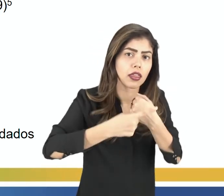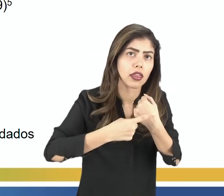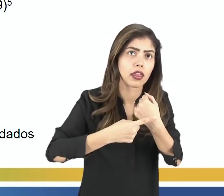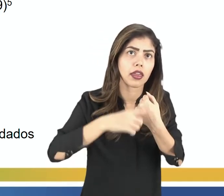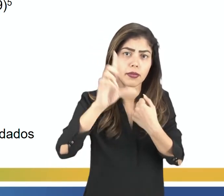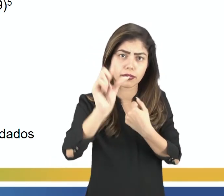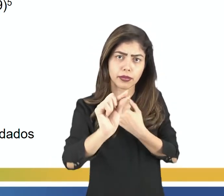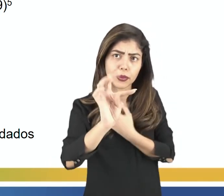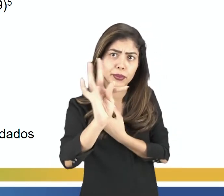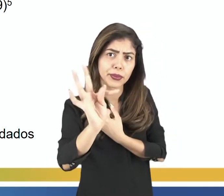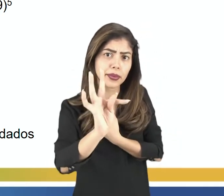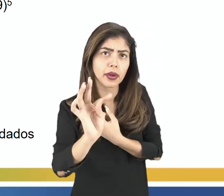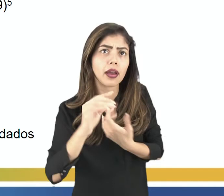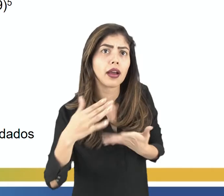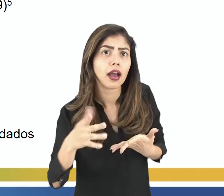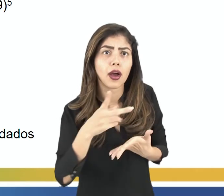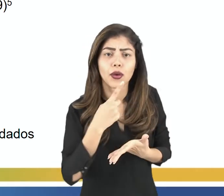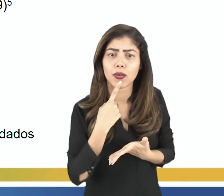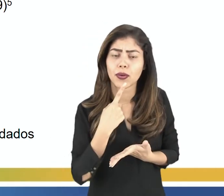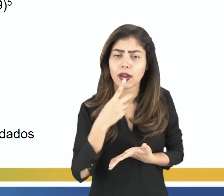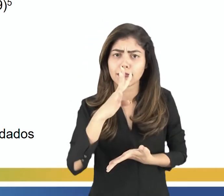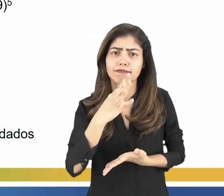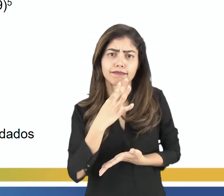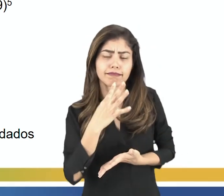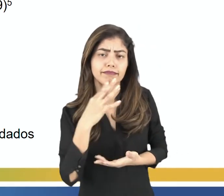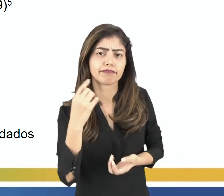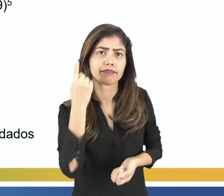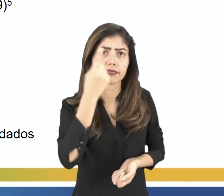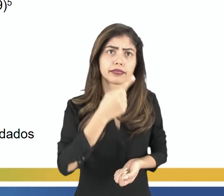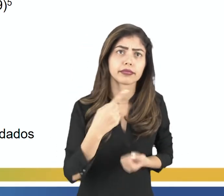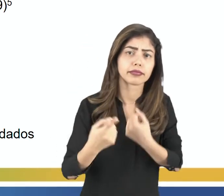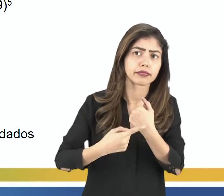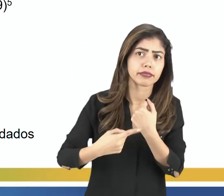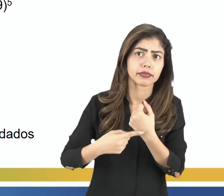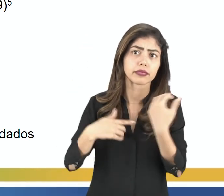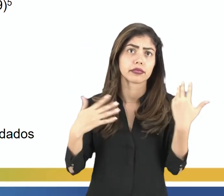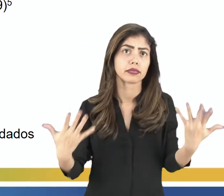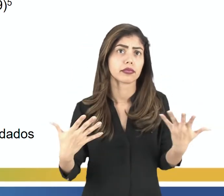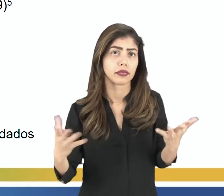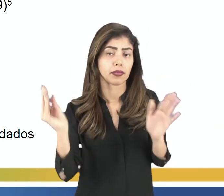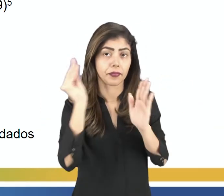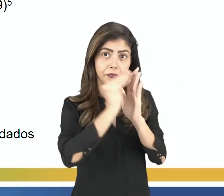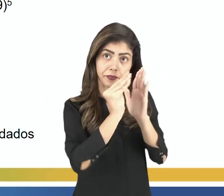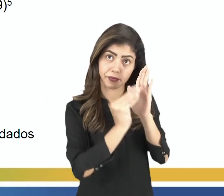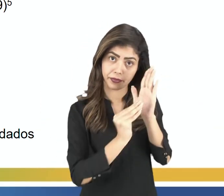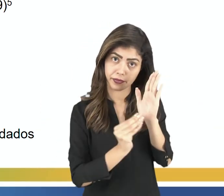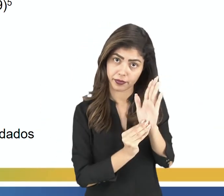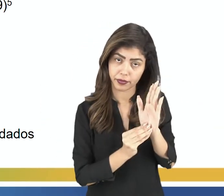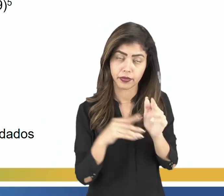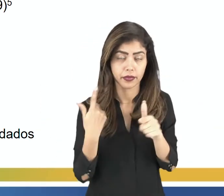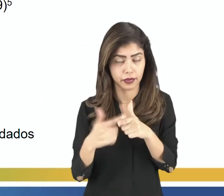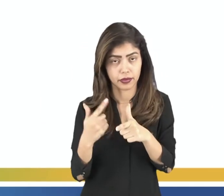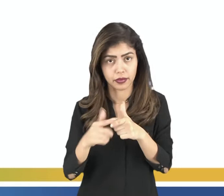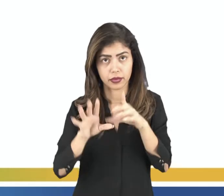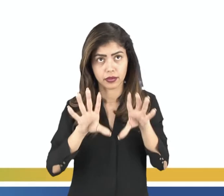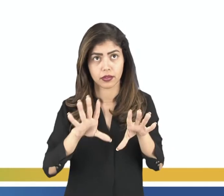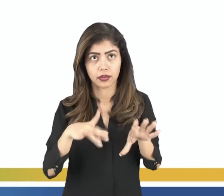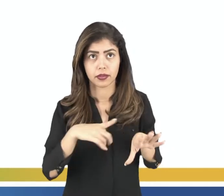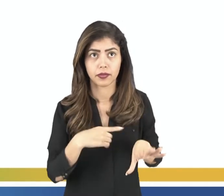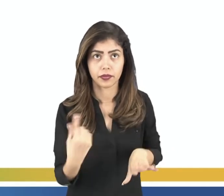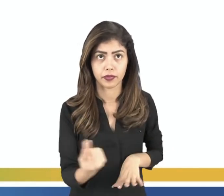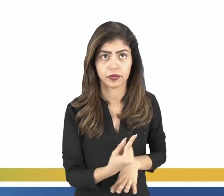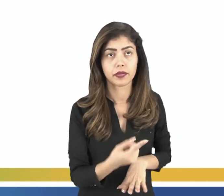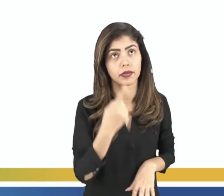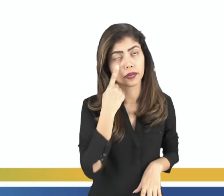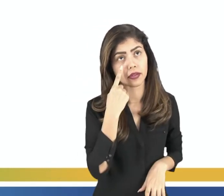em horas. Agora que conhecemos a lei da função, podemos substituir os dados do nosso probleminha que temos aqui